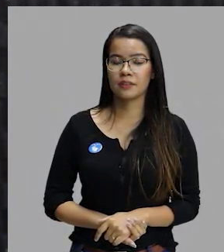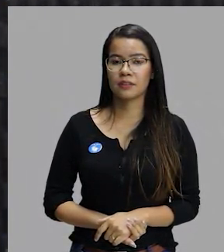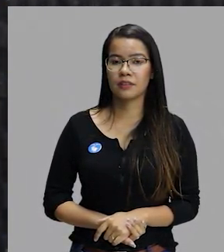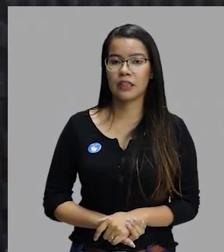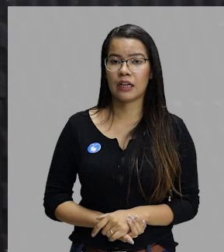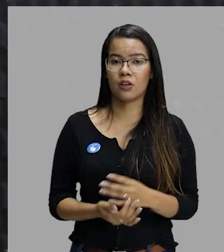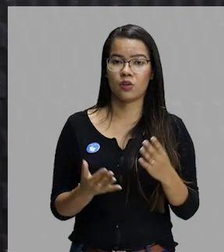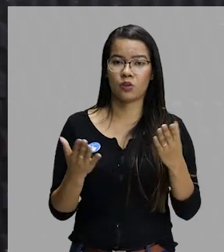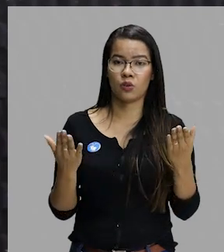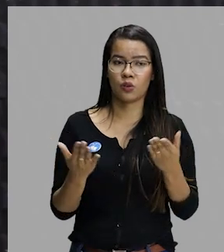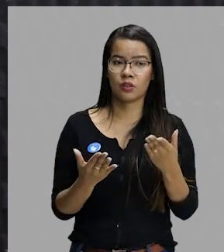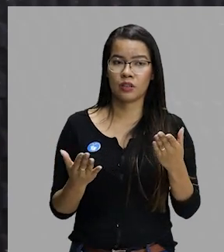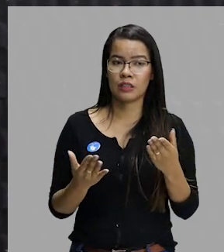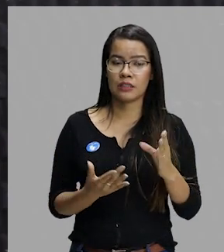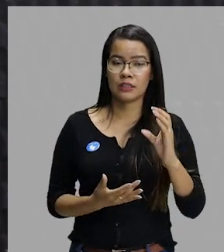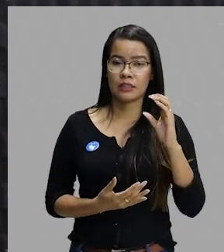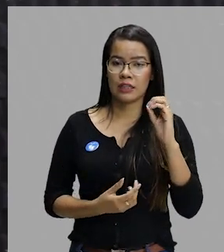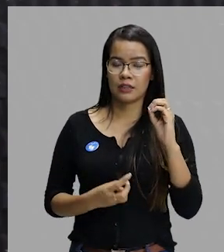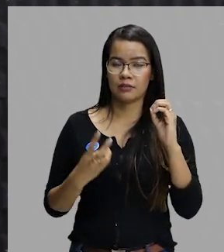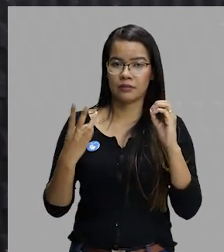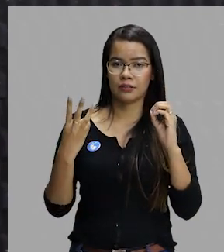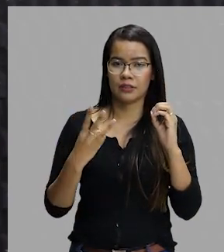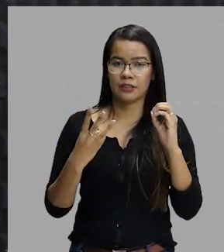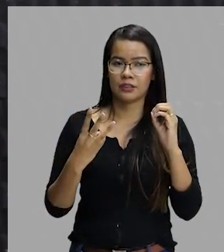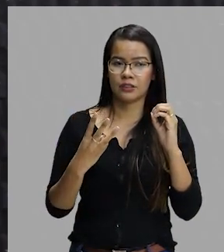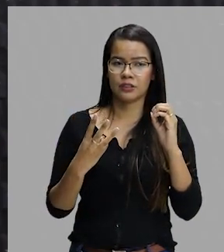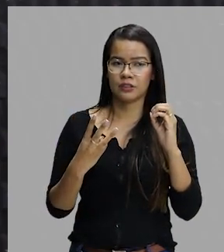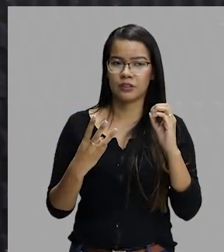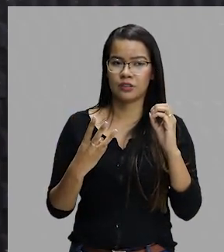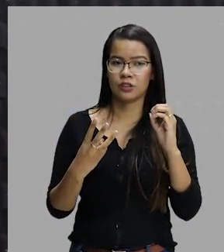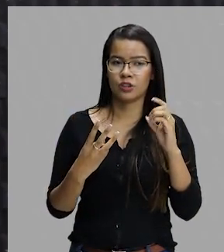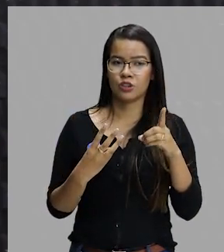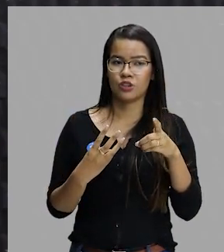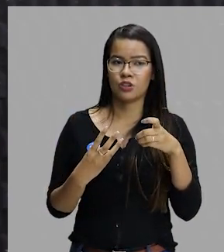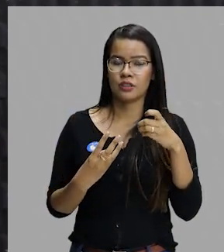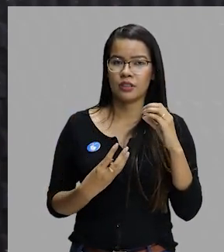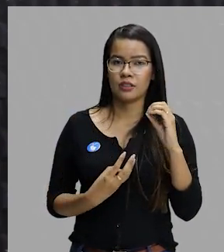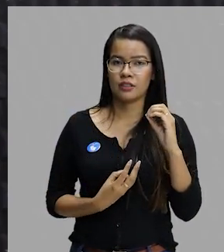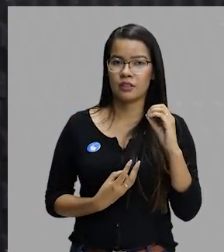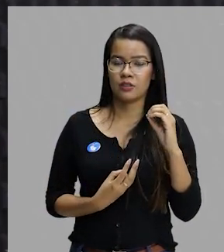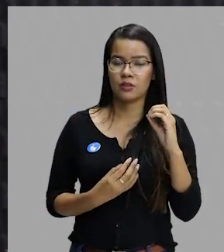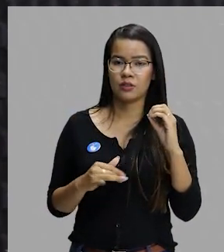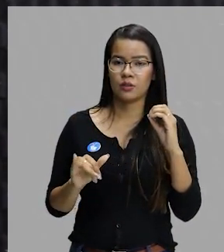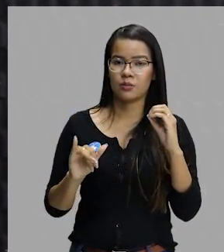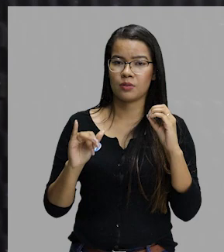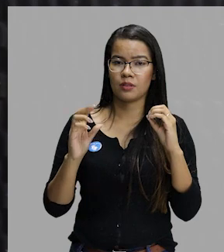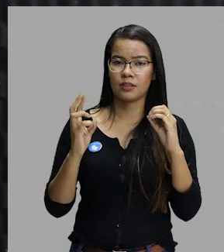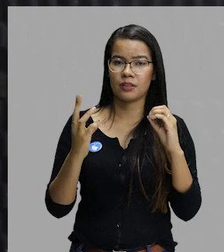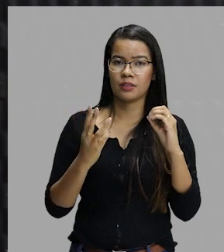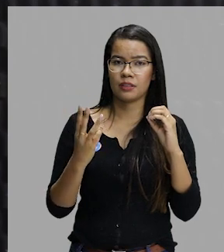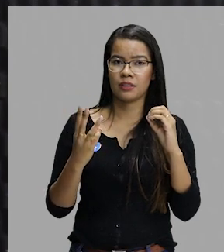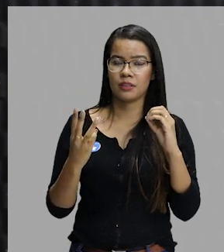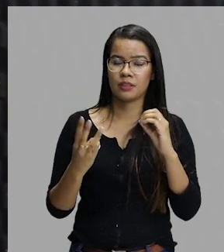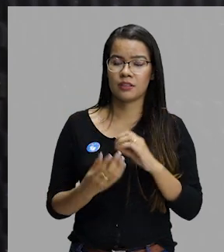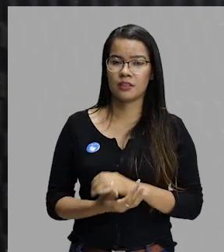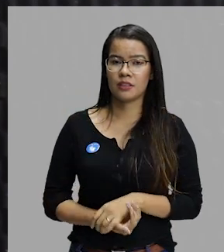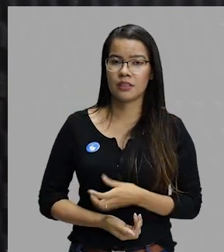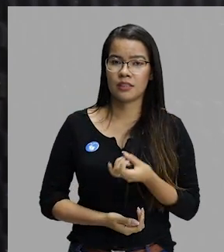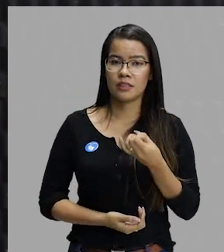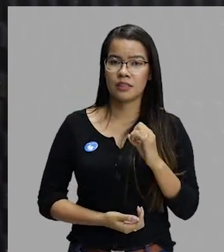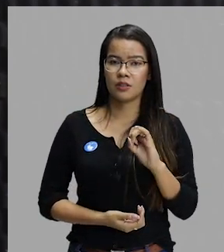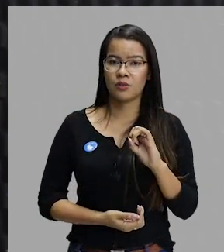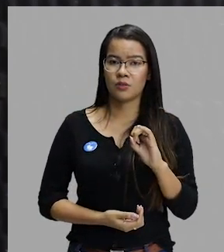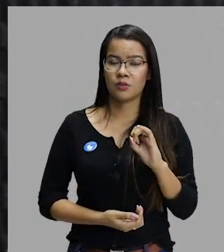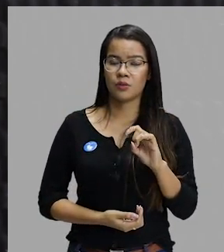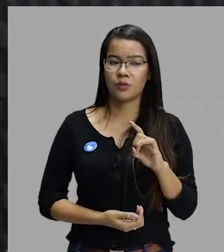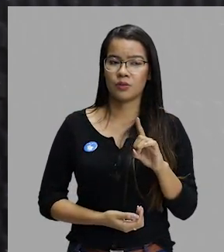Vamos localizar o ponto 0 e 3. X é 0 e o y é 3. Se o